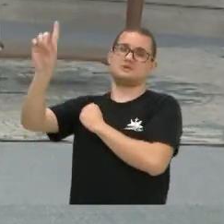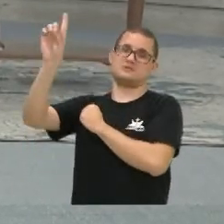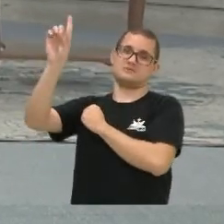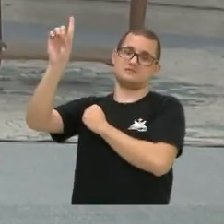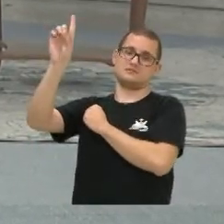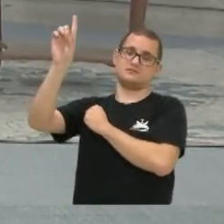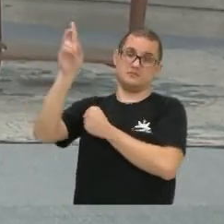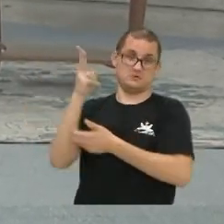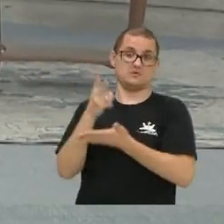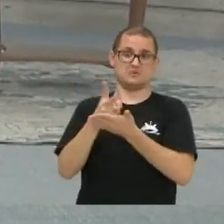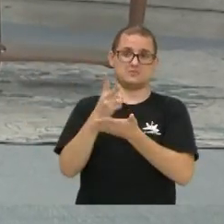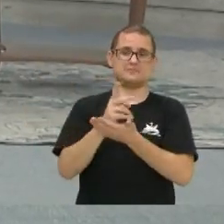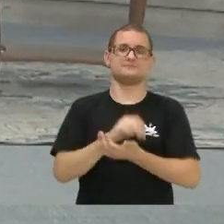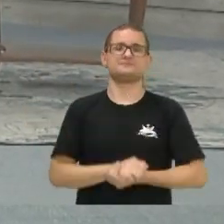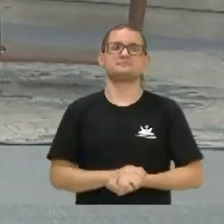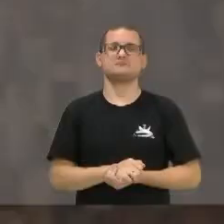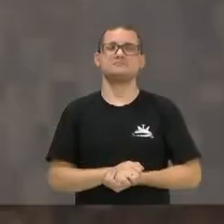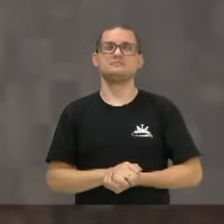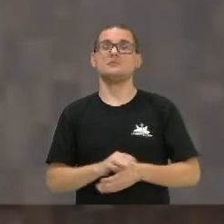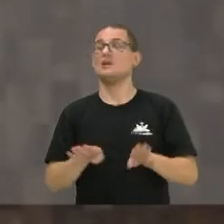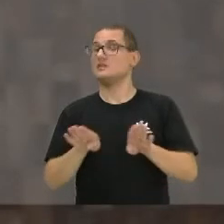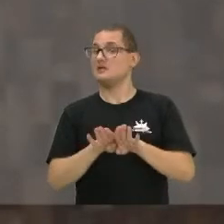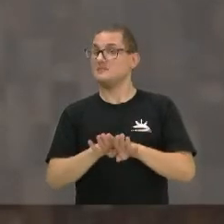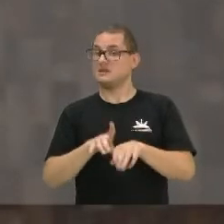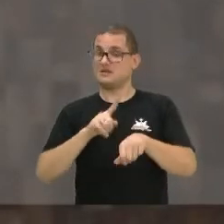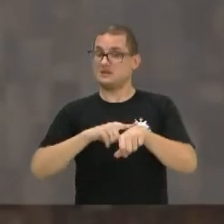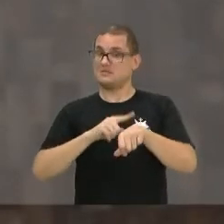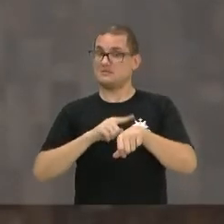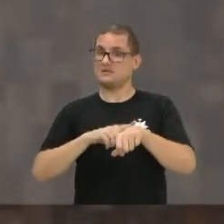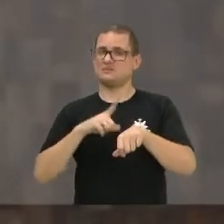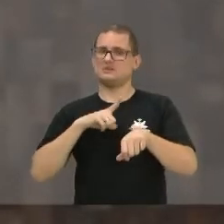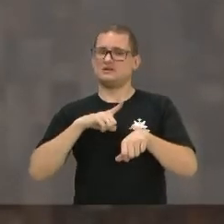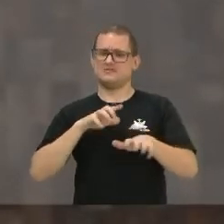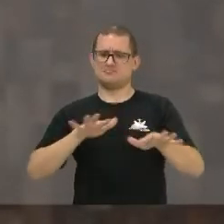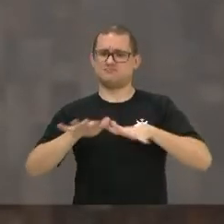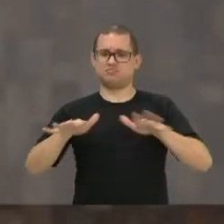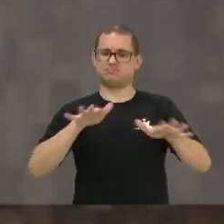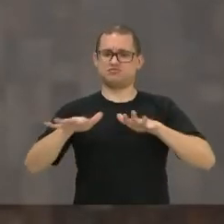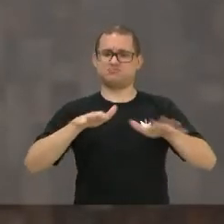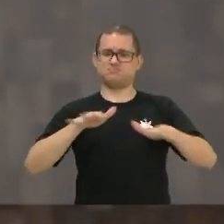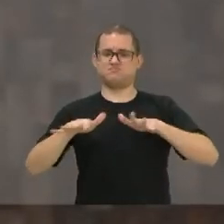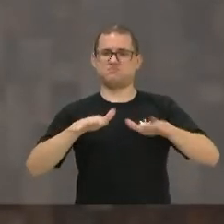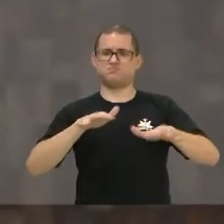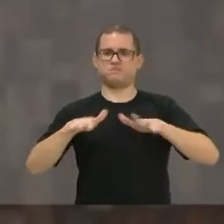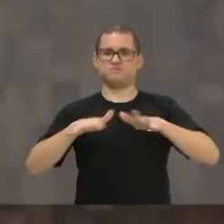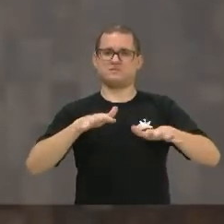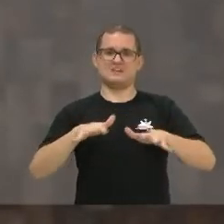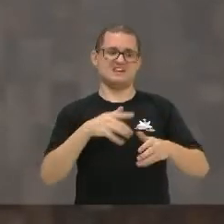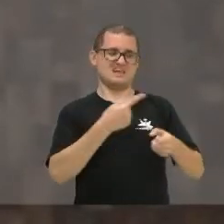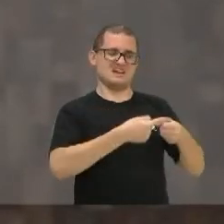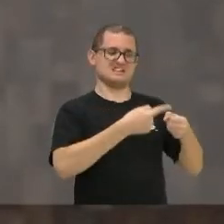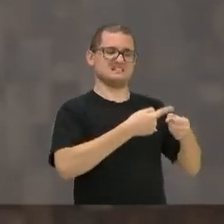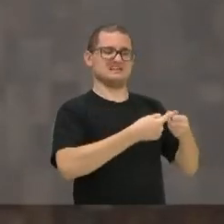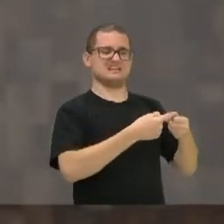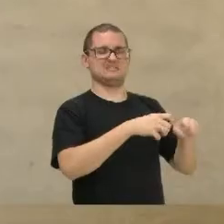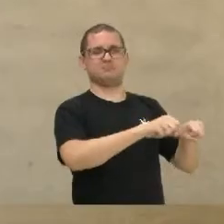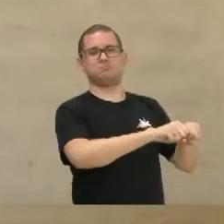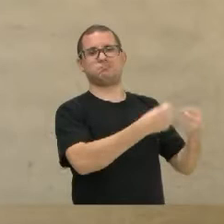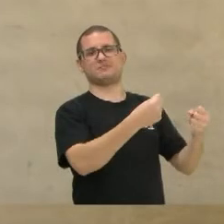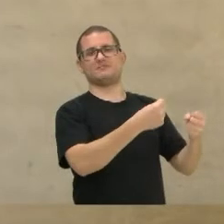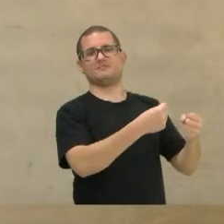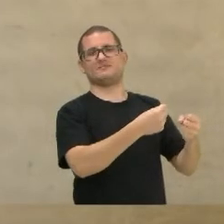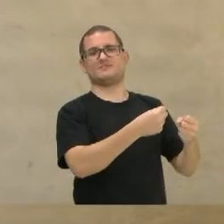seguem naquela mesma hora houve um grande terremoto a décima parte da cidade caiu